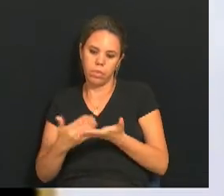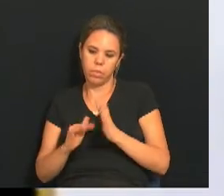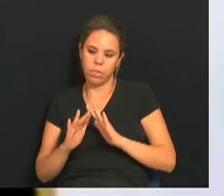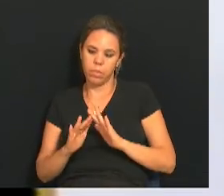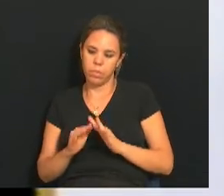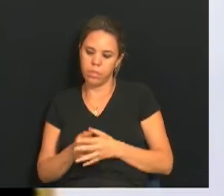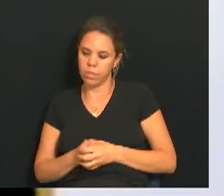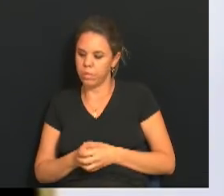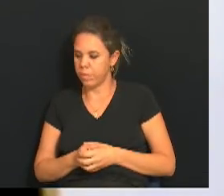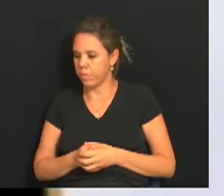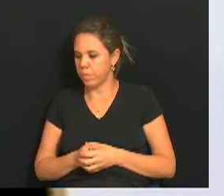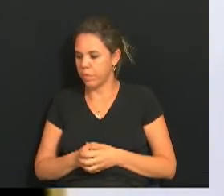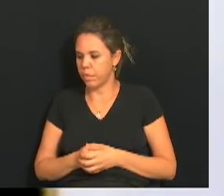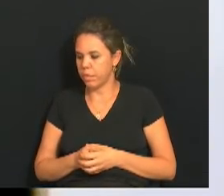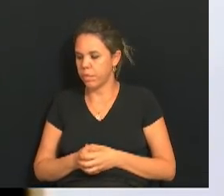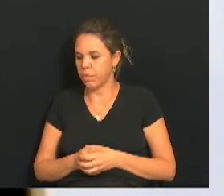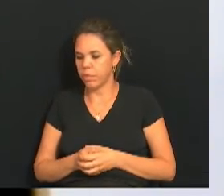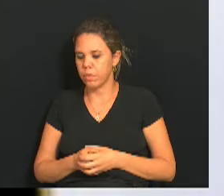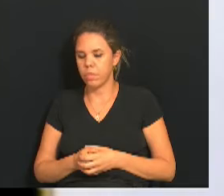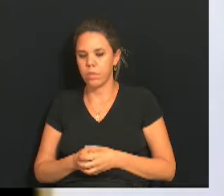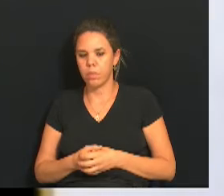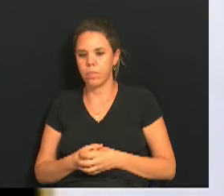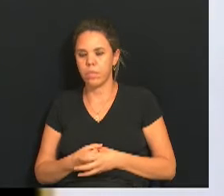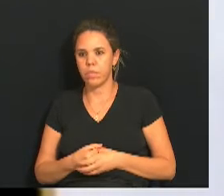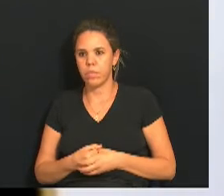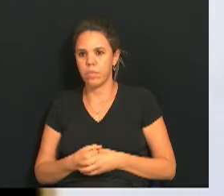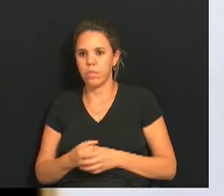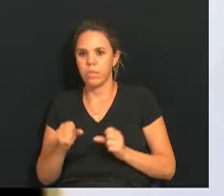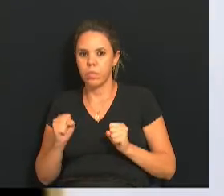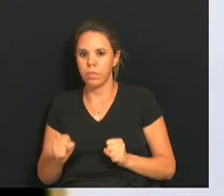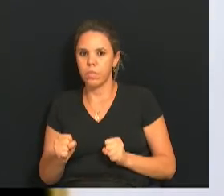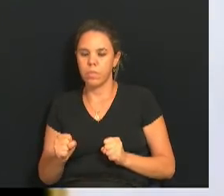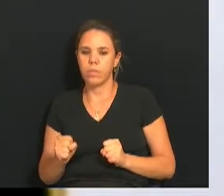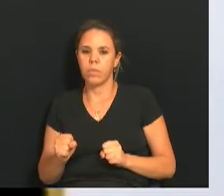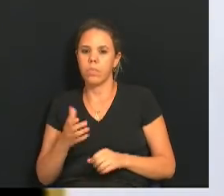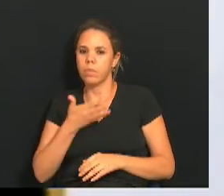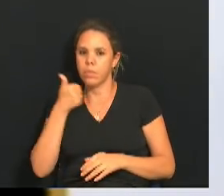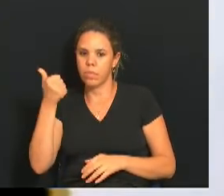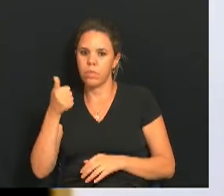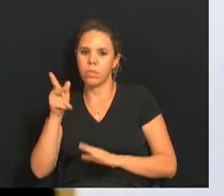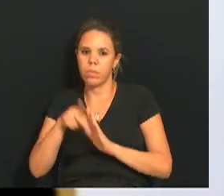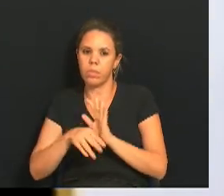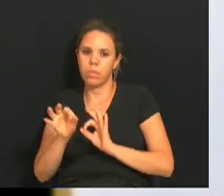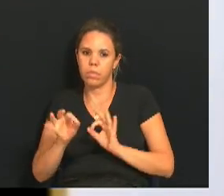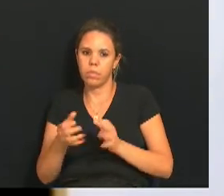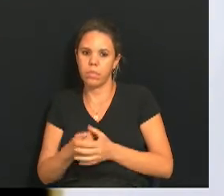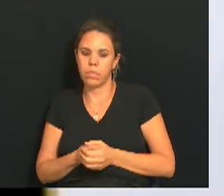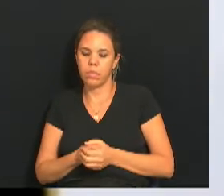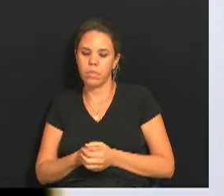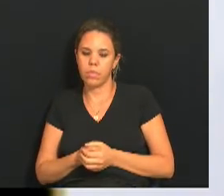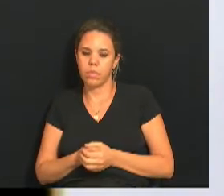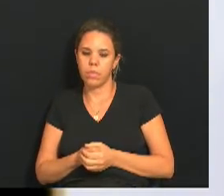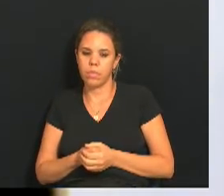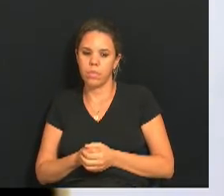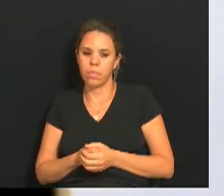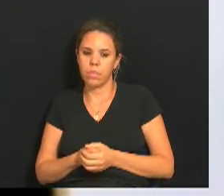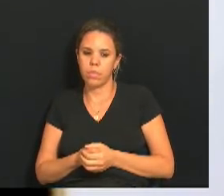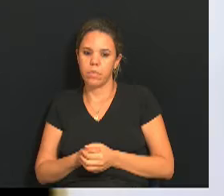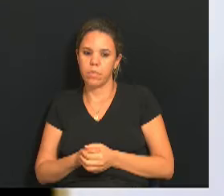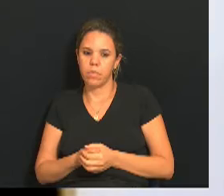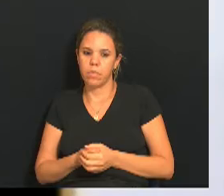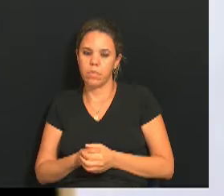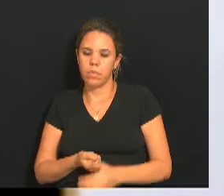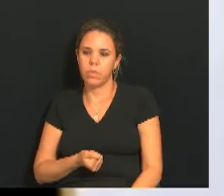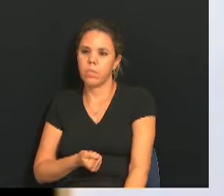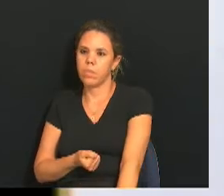escolas, enfim, e podemos, então, aprimorar esse projeto. Então, seria